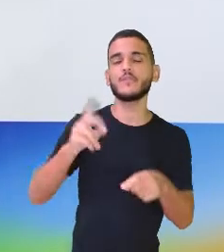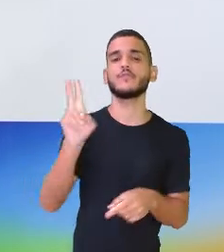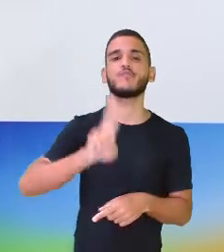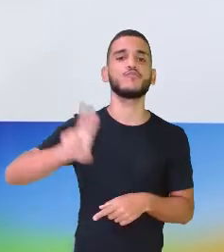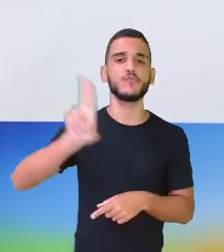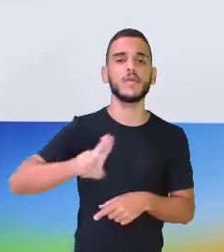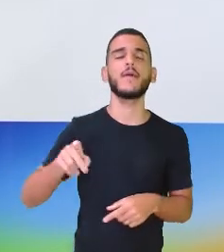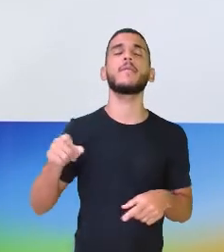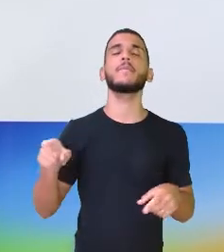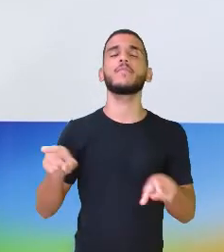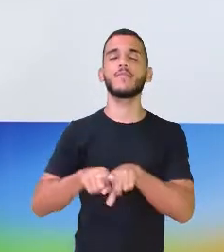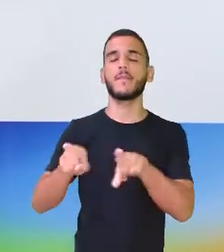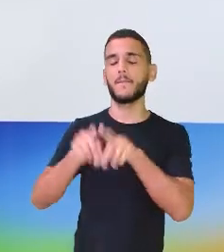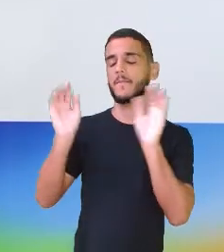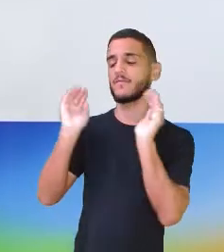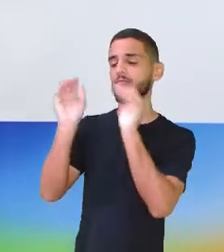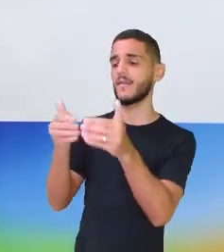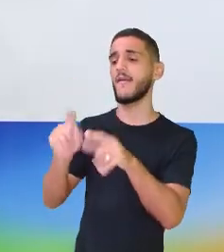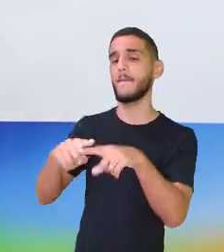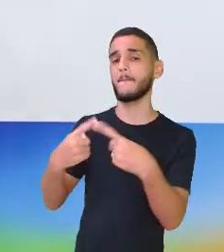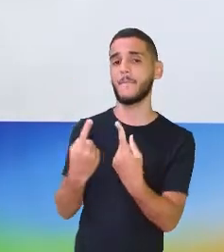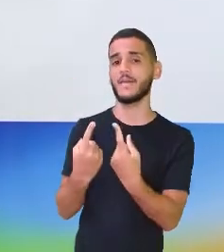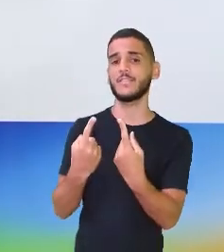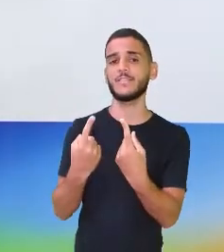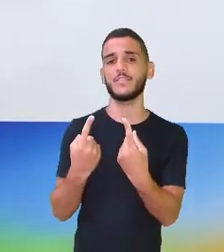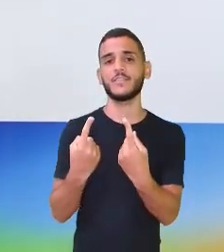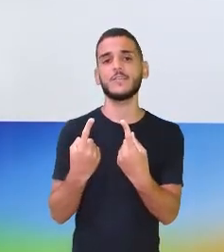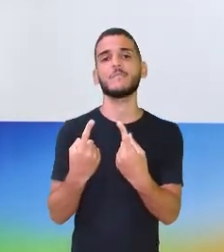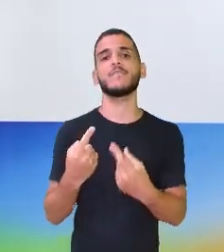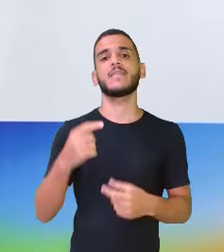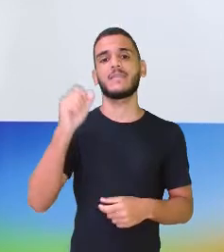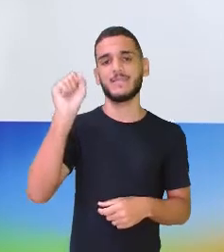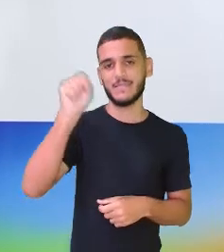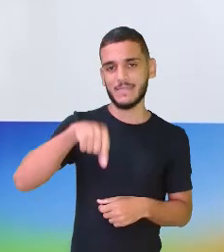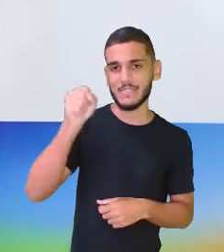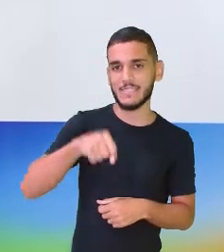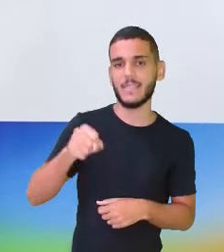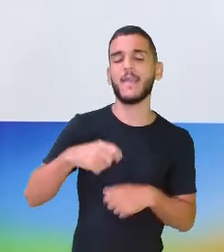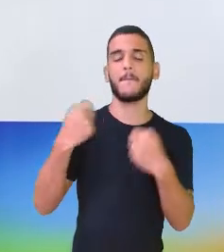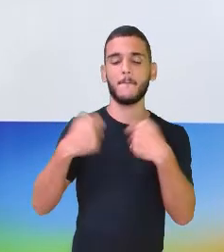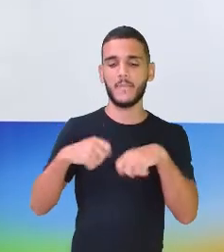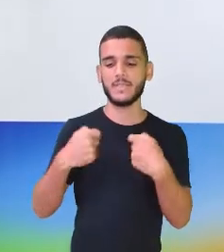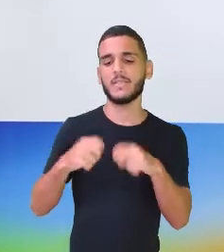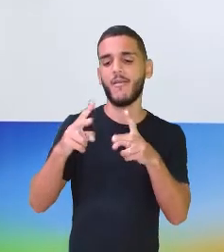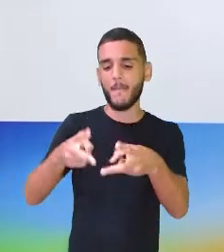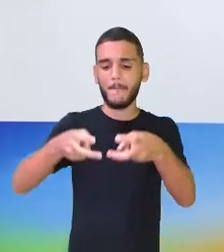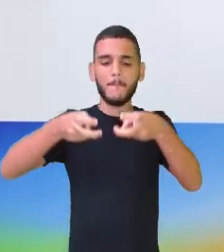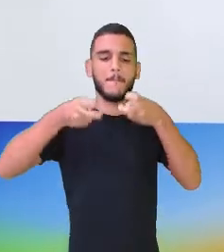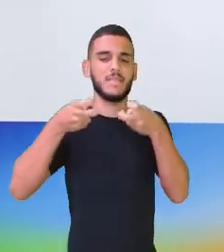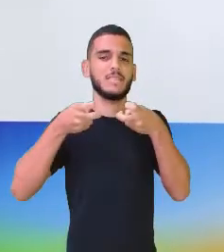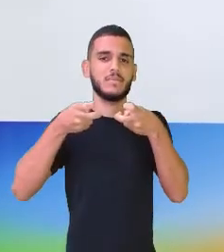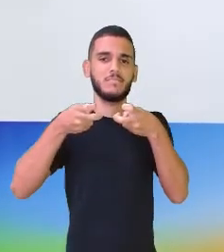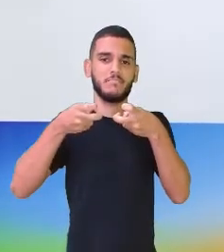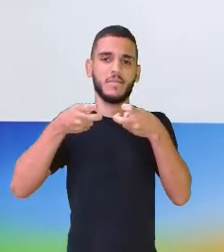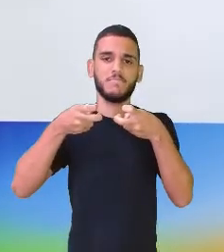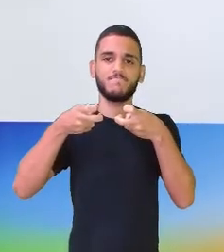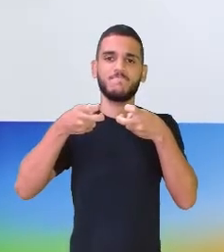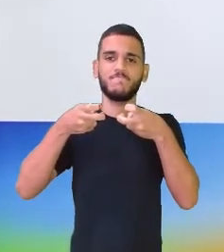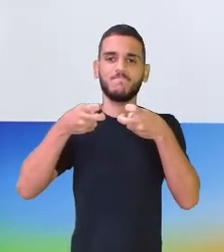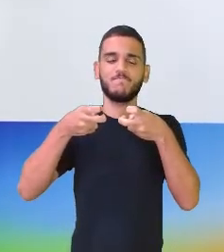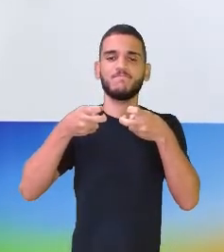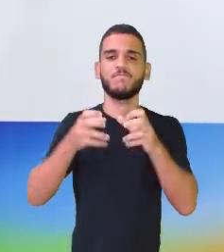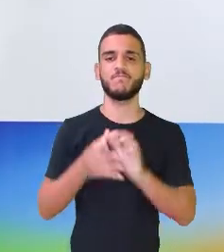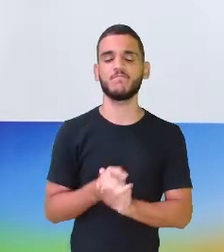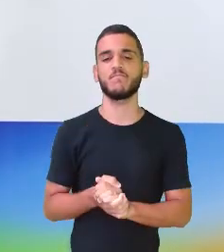muito específicas, mas a gente precisa focar nesses aspectos que fazem parte do olhar que a gente vem falando sempre aqui, né,